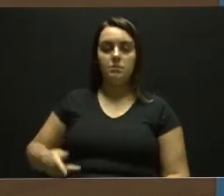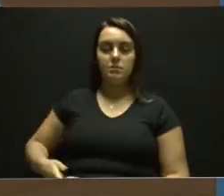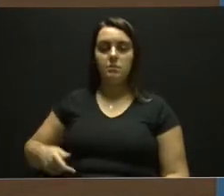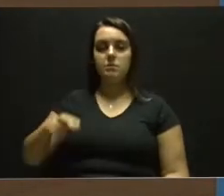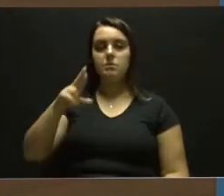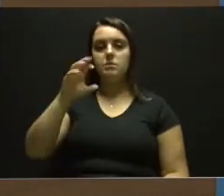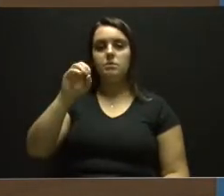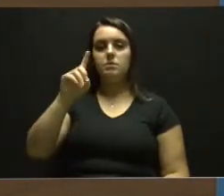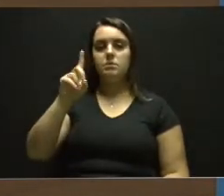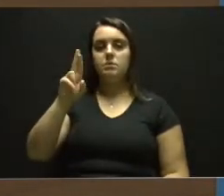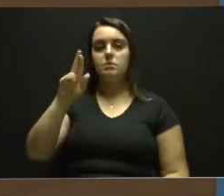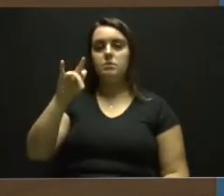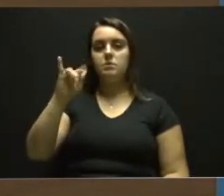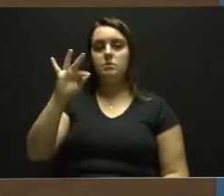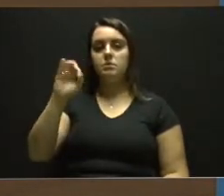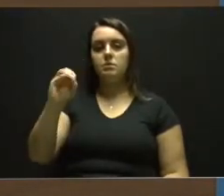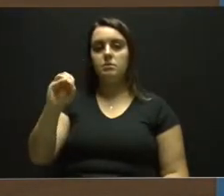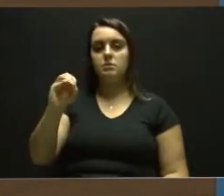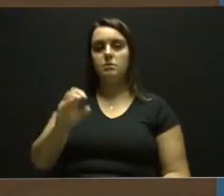vereador